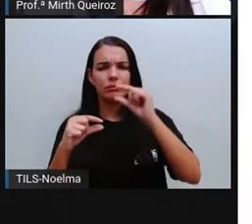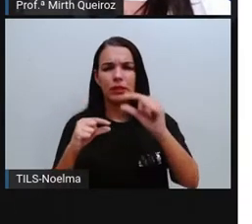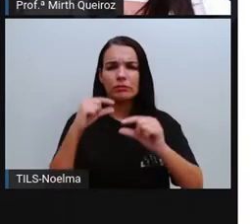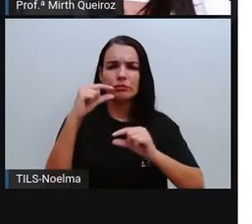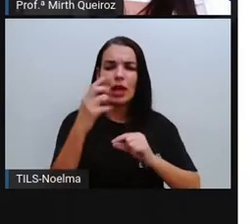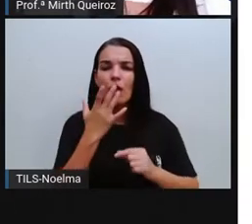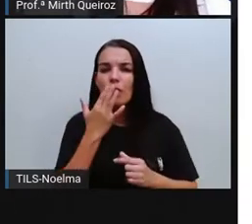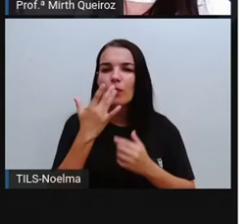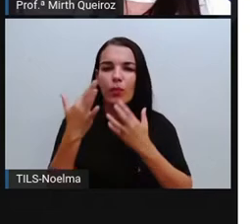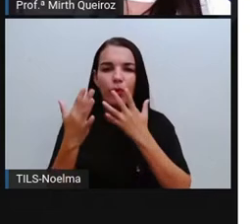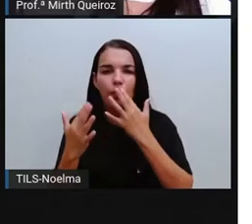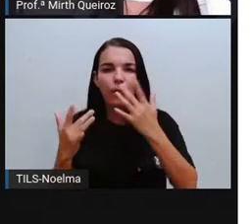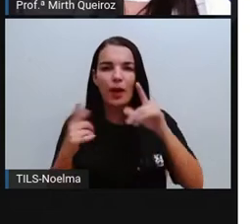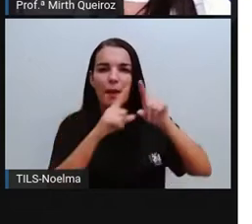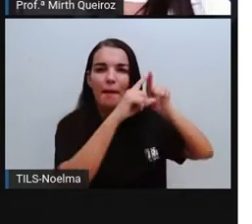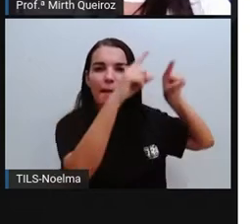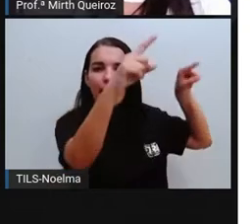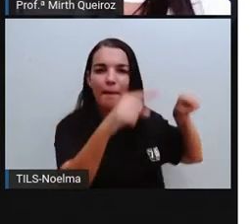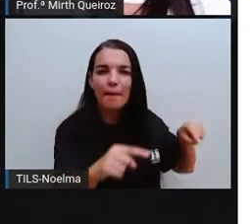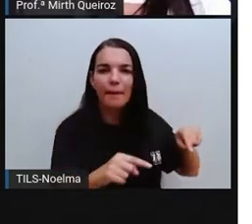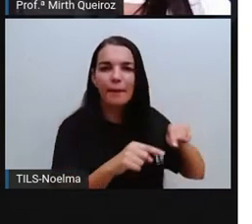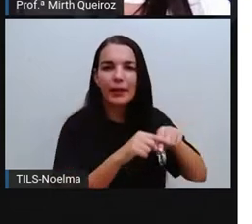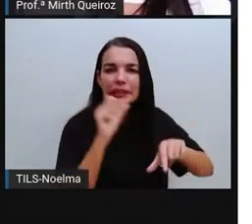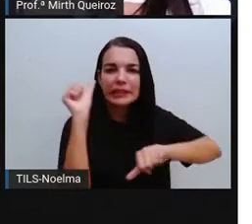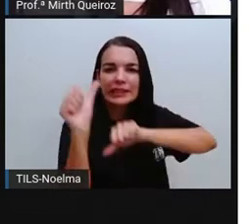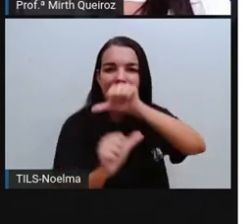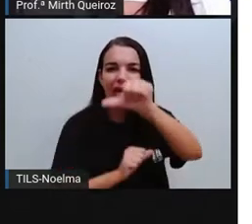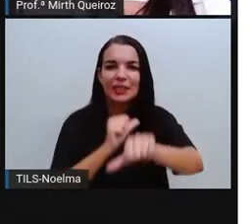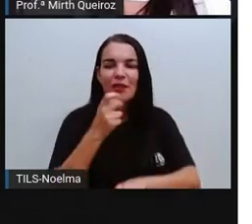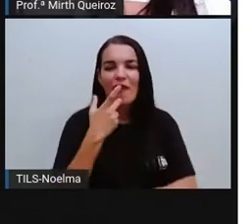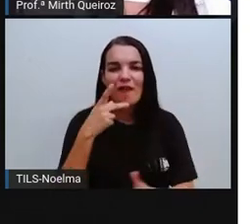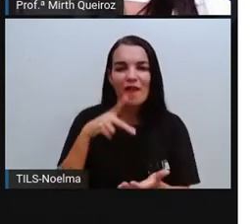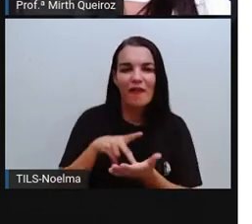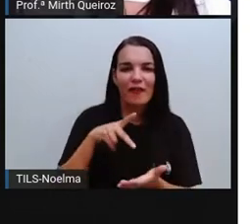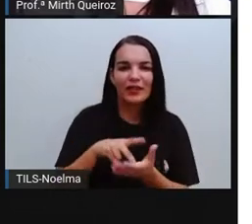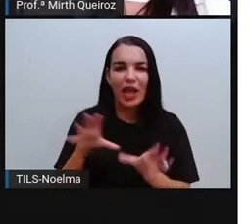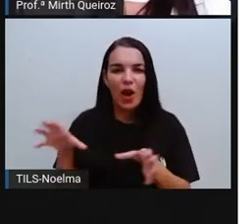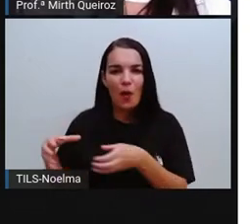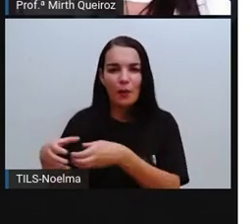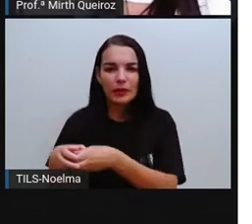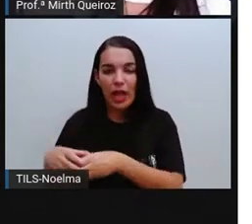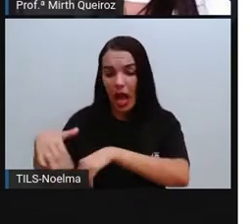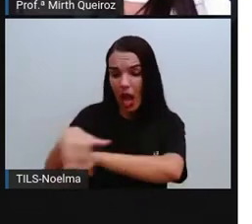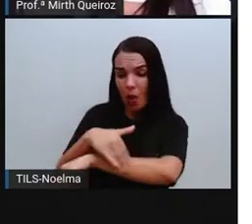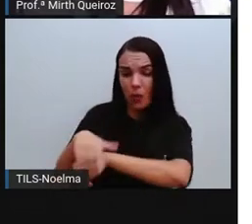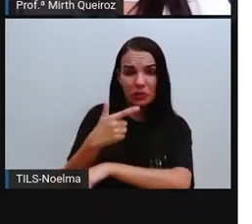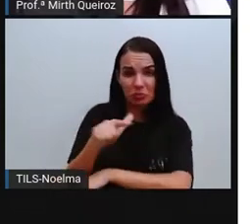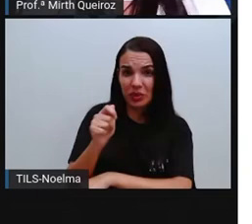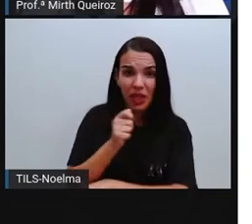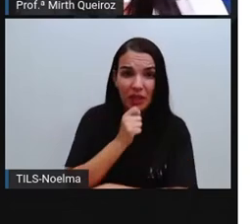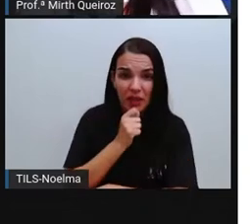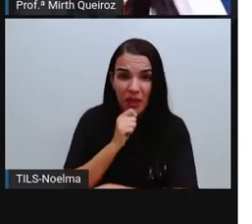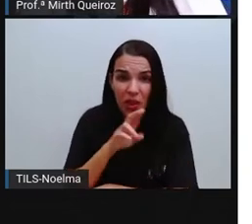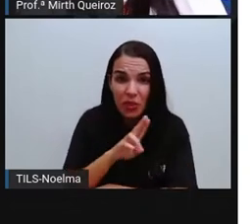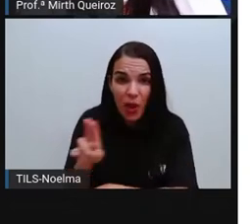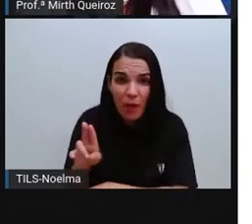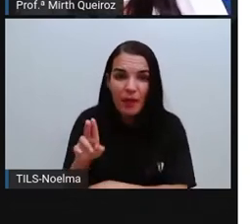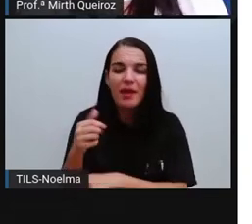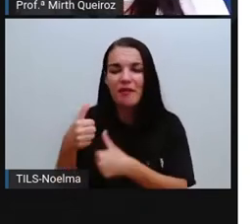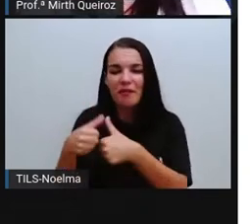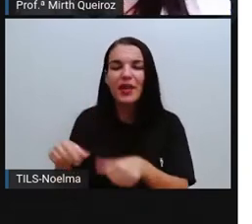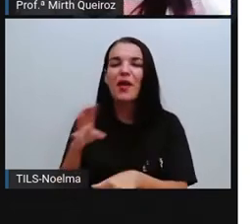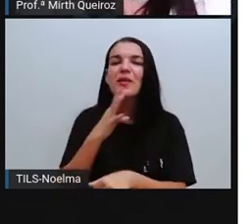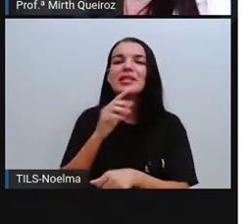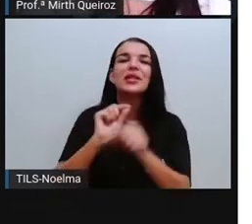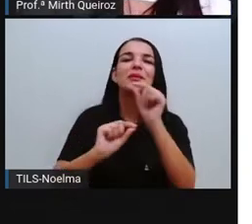cores dos muros transformam a realidade das comunidades. As ruas sem nome ficam conhecidas por causa das paredes pintadas, por